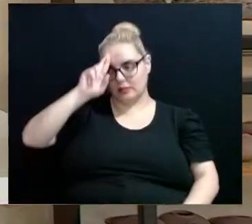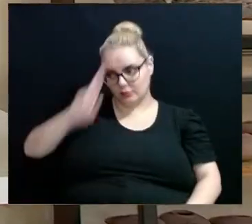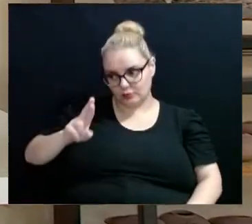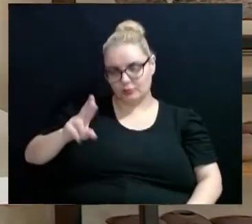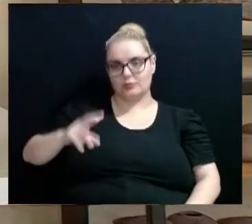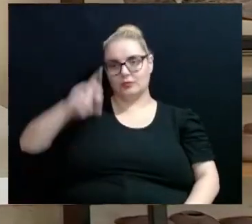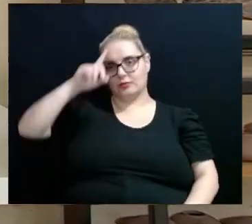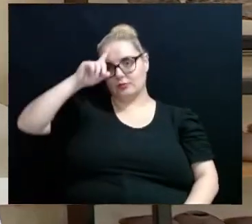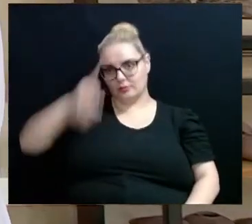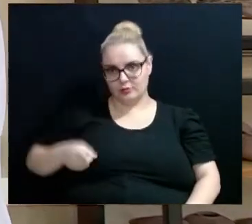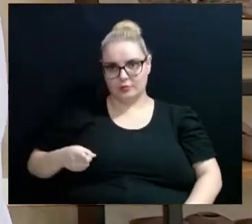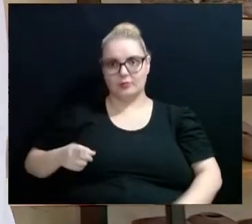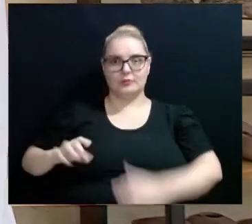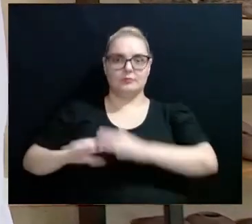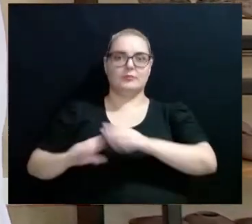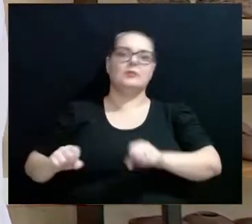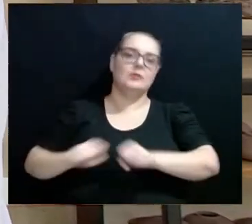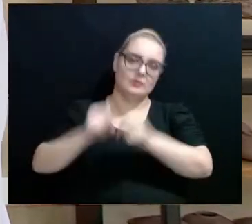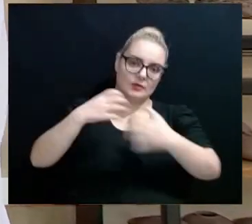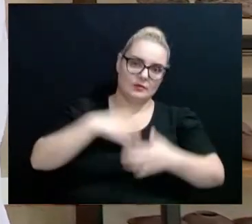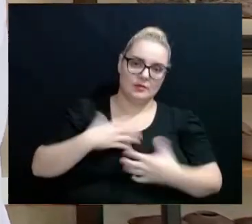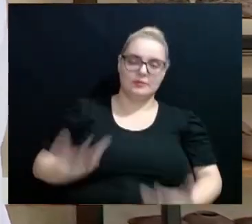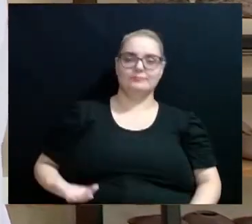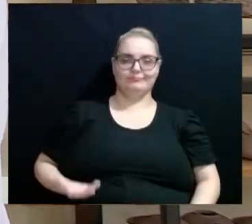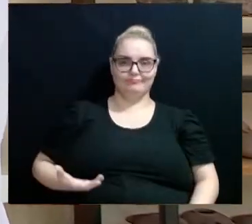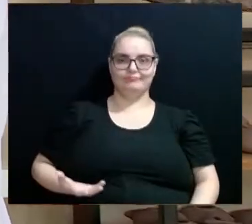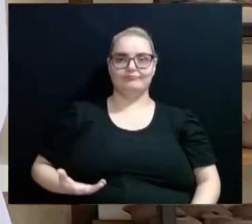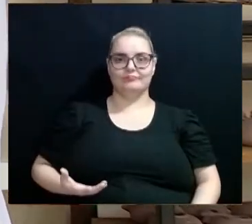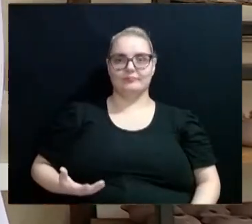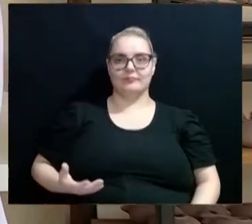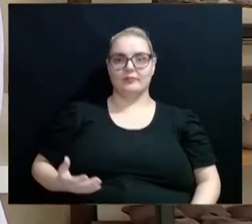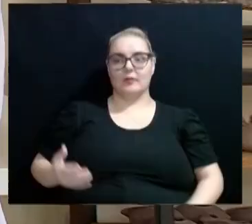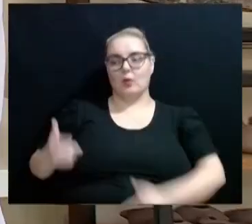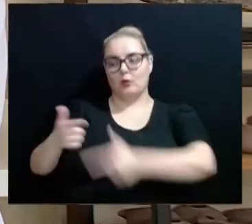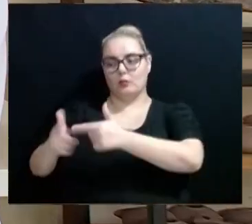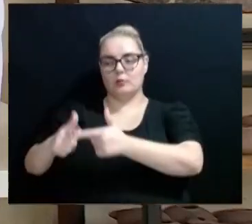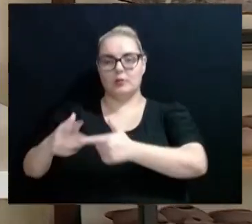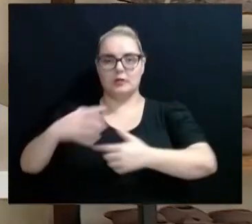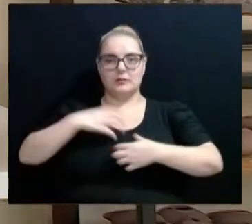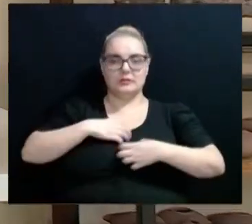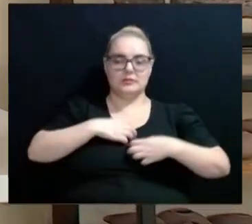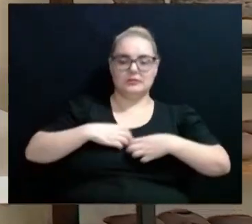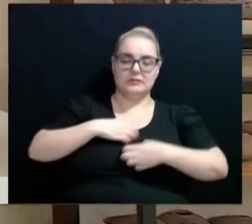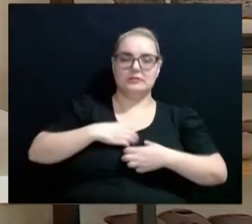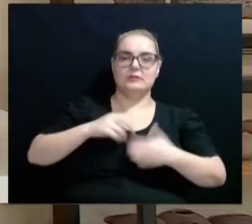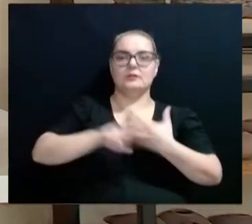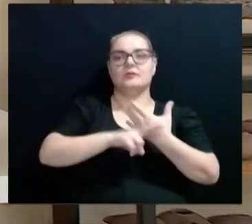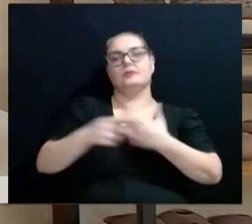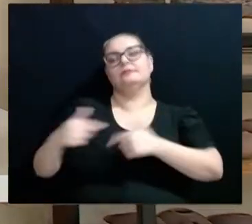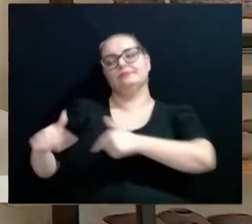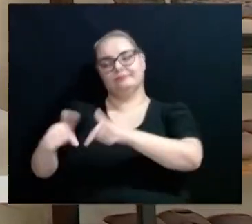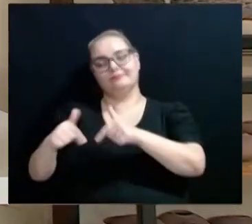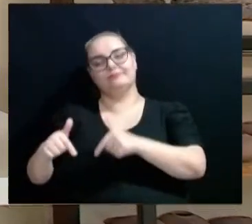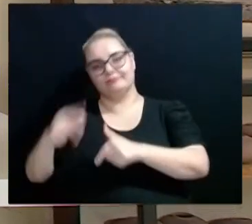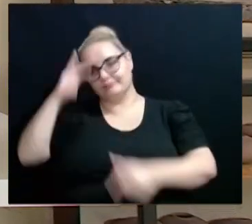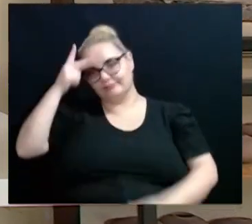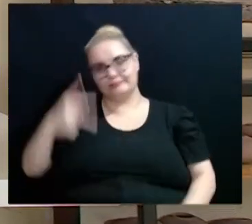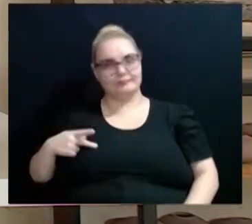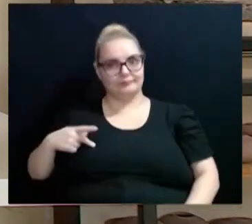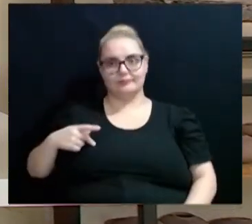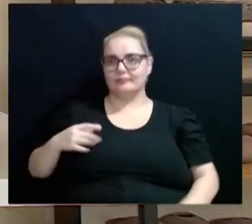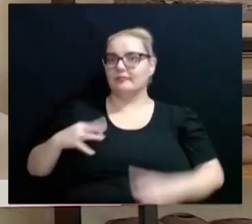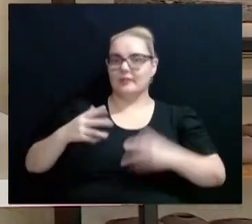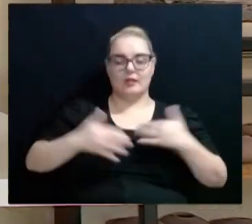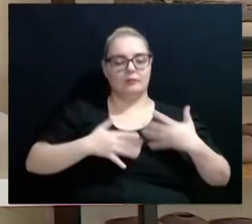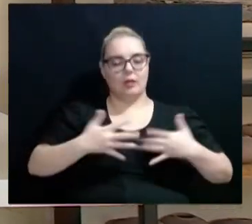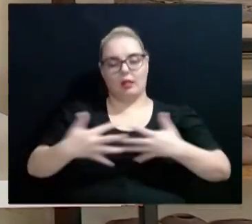Quem quebra é o empresário. Quebrou emocionalmente. Então, se acontecer um problema, a pessoa se abalou emocionalmente, logo isso vai refletir no seu